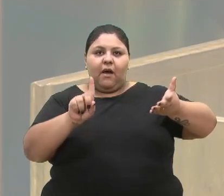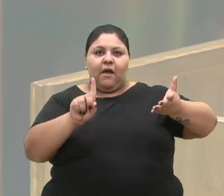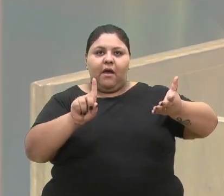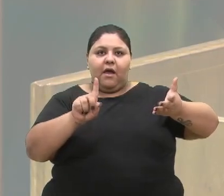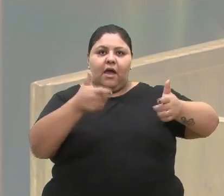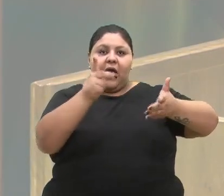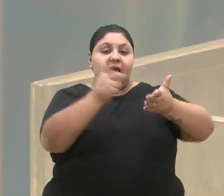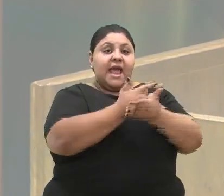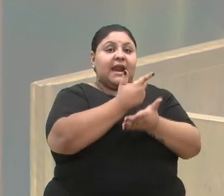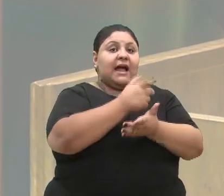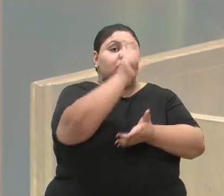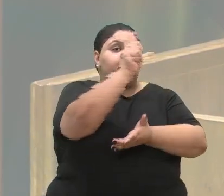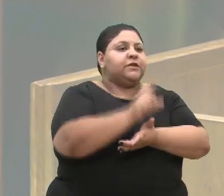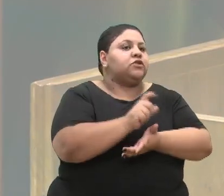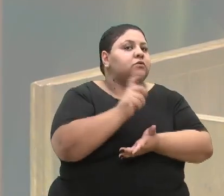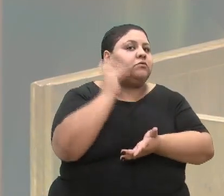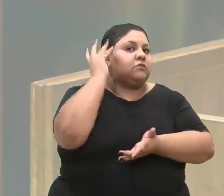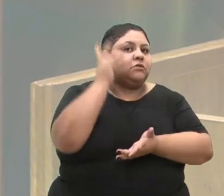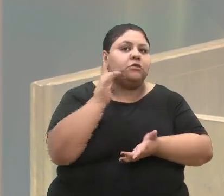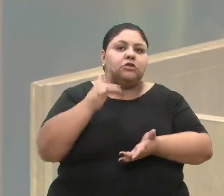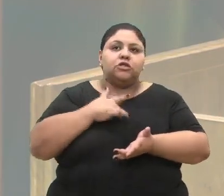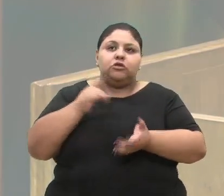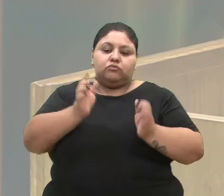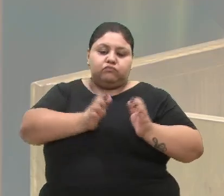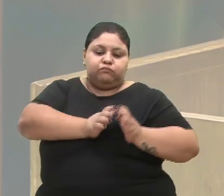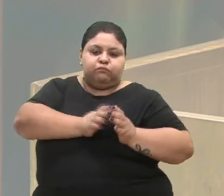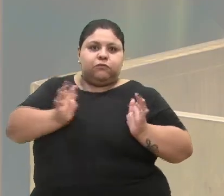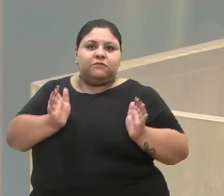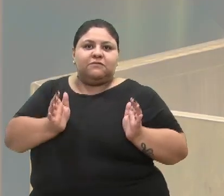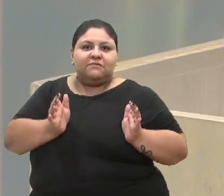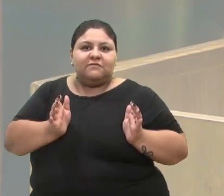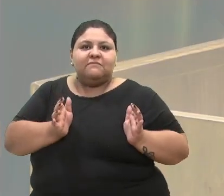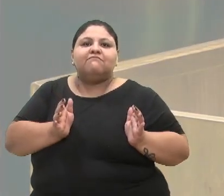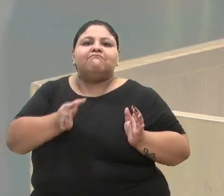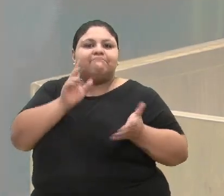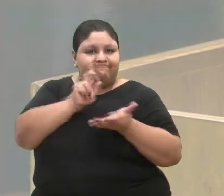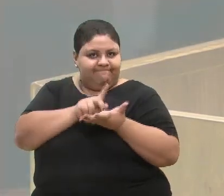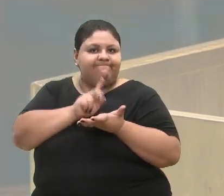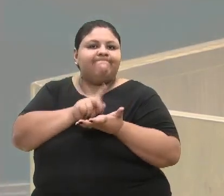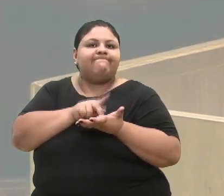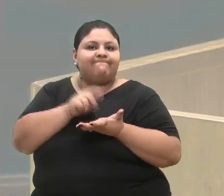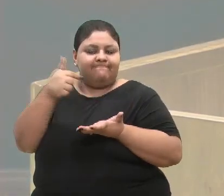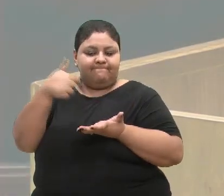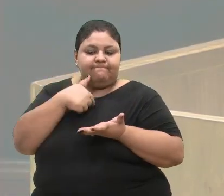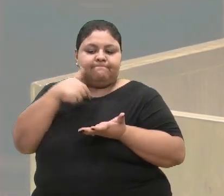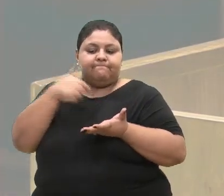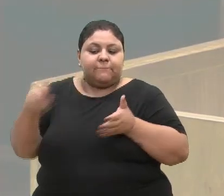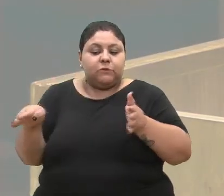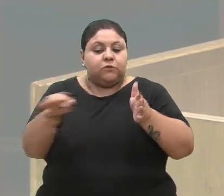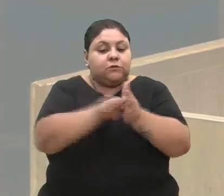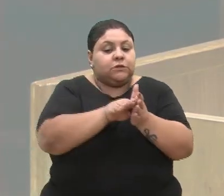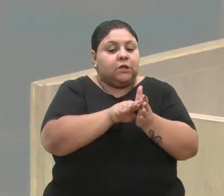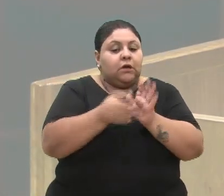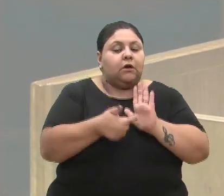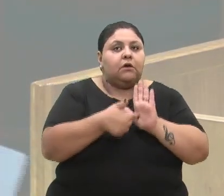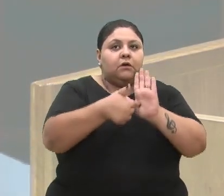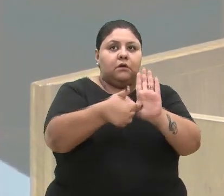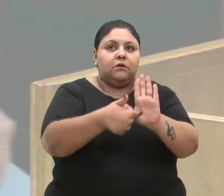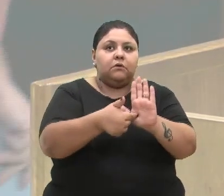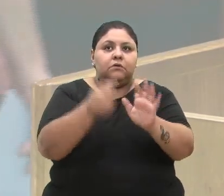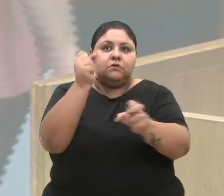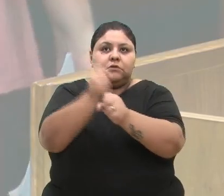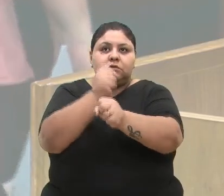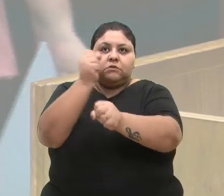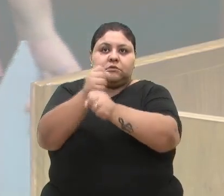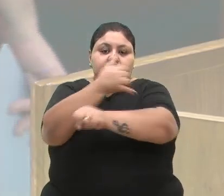É só porque eu vim mesmo com o coração e com o peito aberto. De fato, vereadora Gladys, eu vim para mostrar que os anos todos